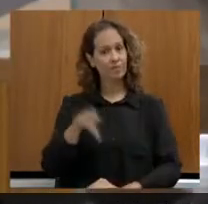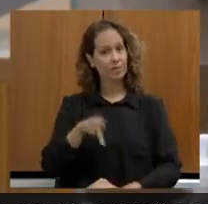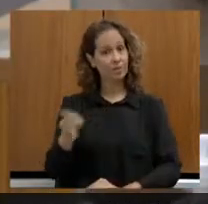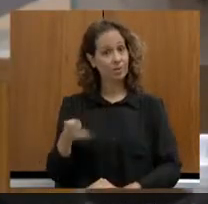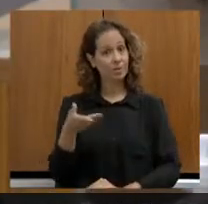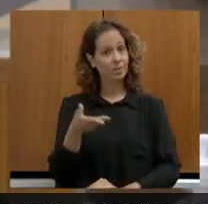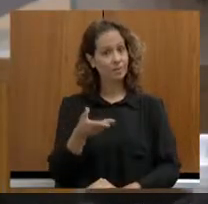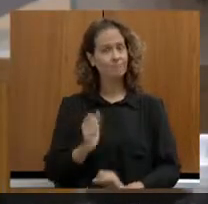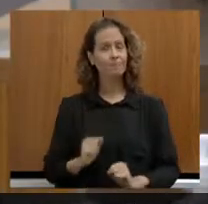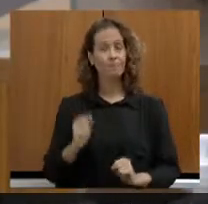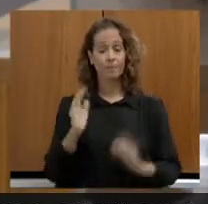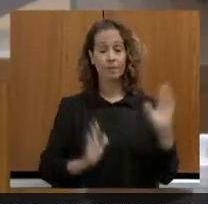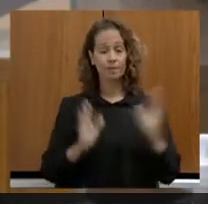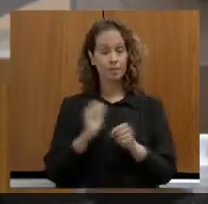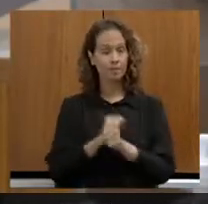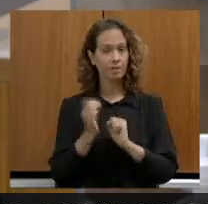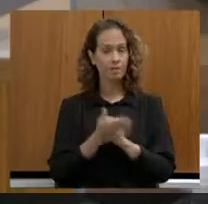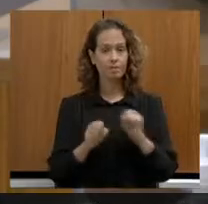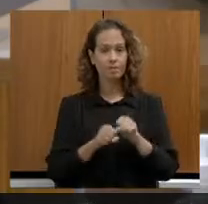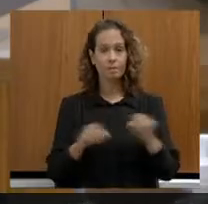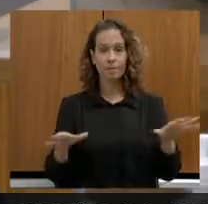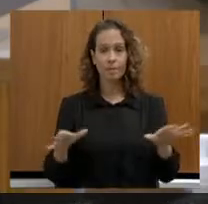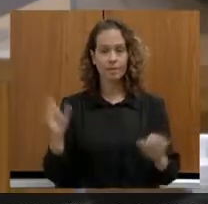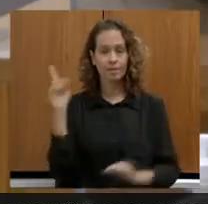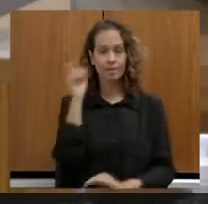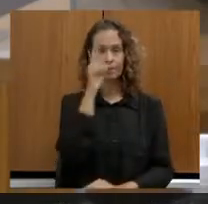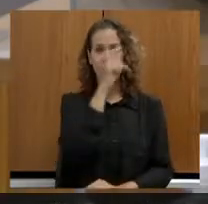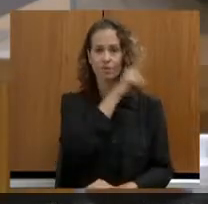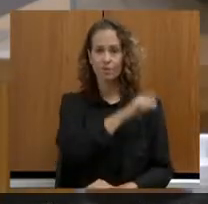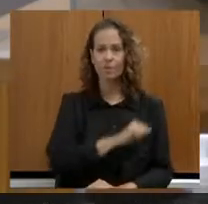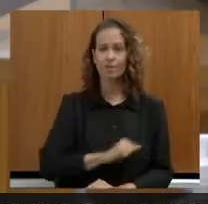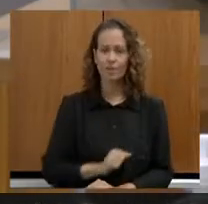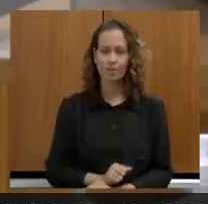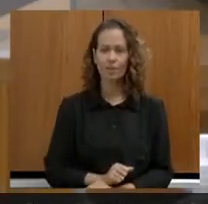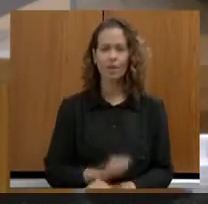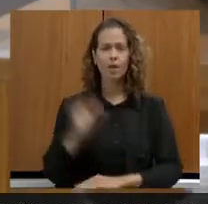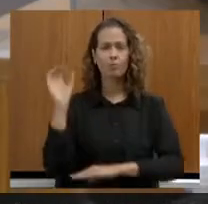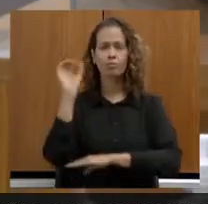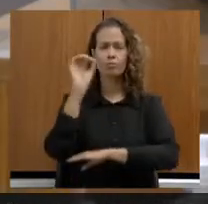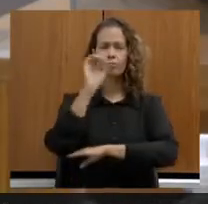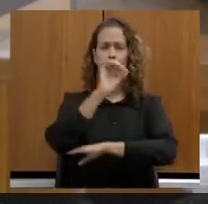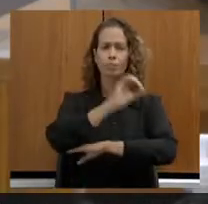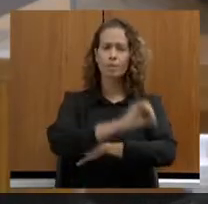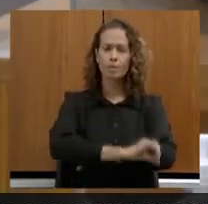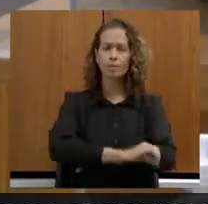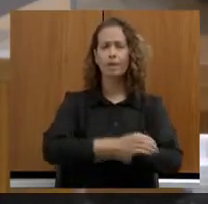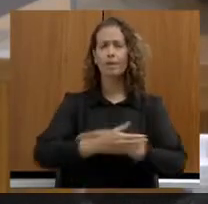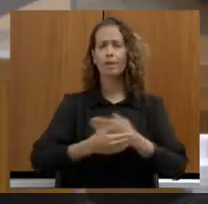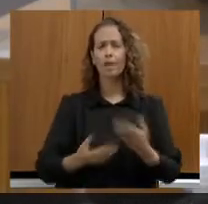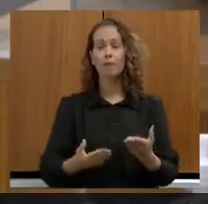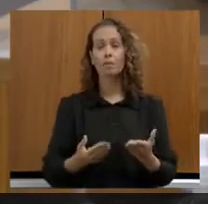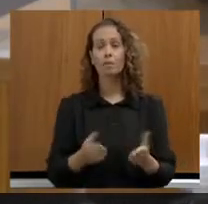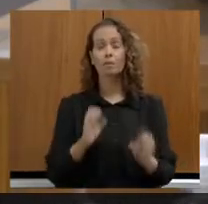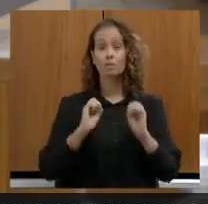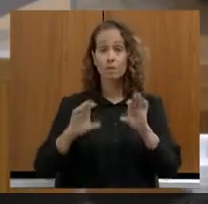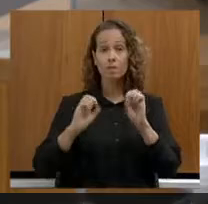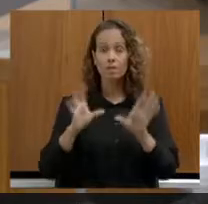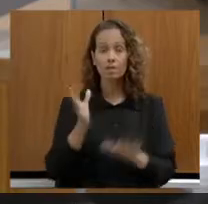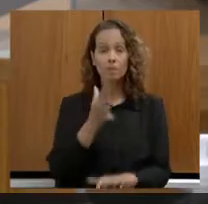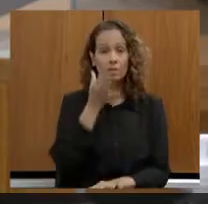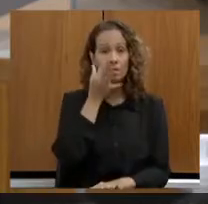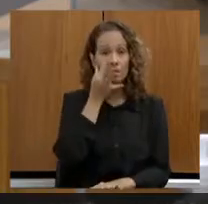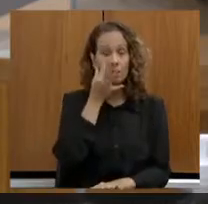não a pandemia terrível ao anoitecer serão no ensino presencial